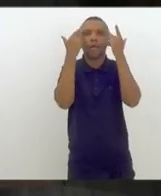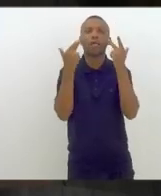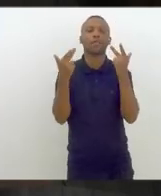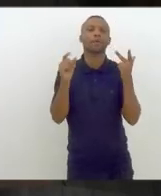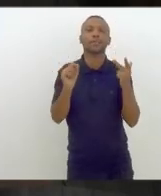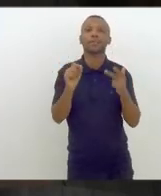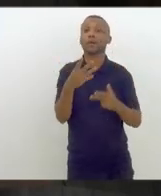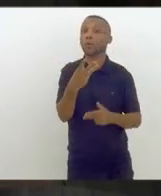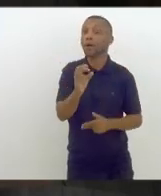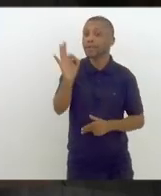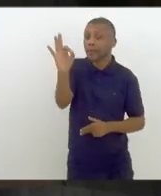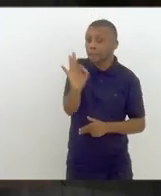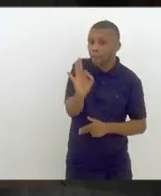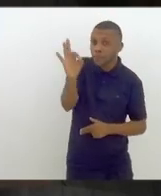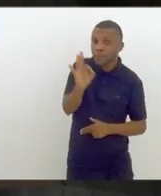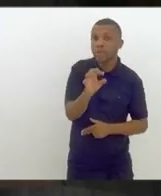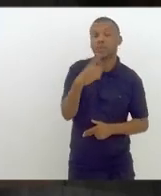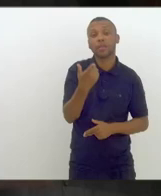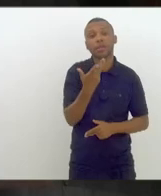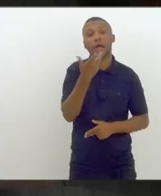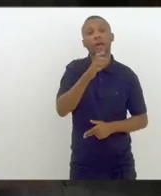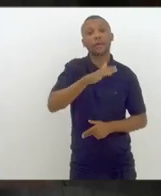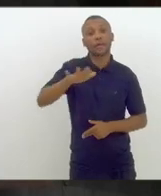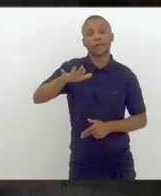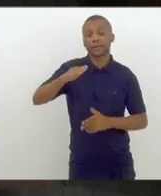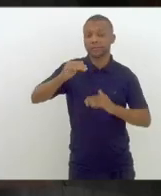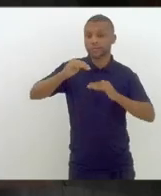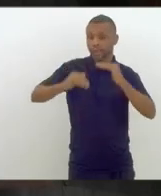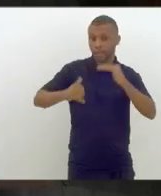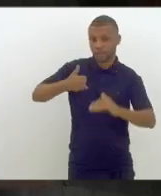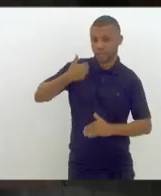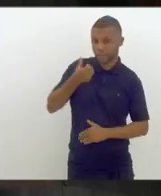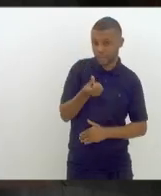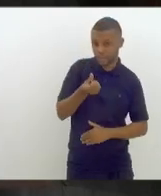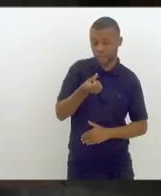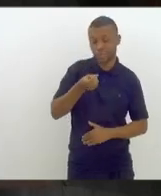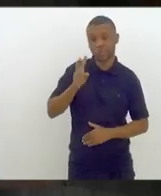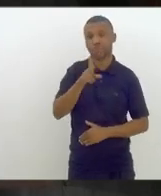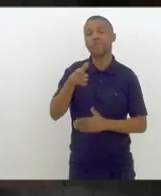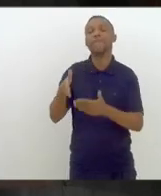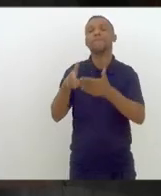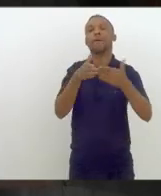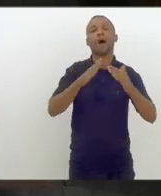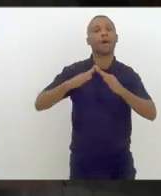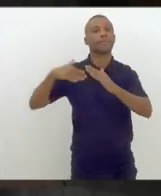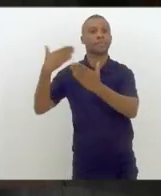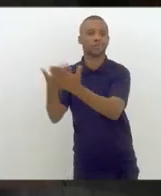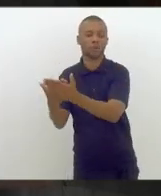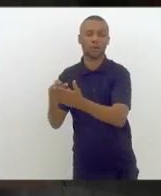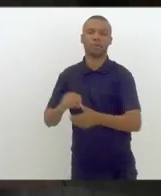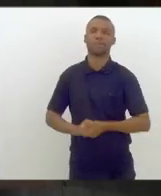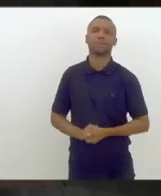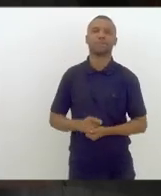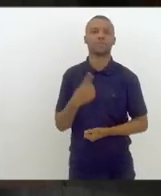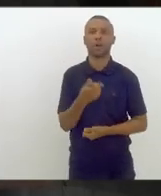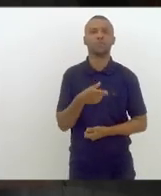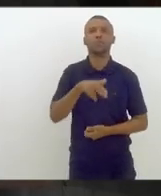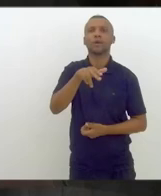quase 40% das nossas crianças com menos de 6 anos continuem fora da escola. Não vamos